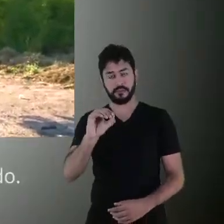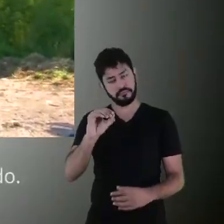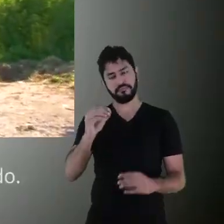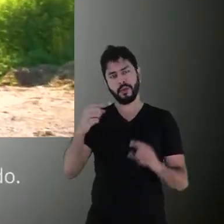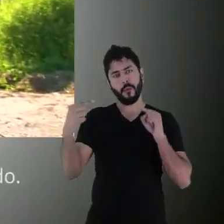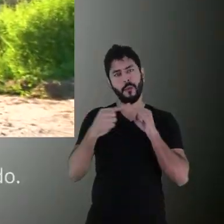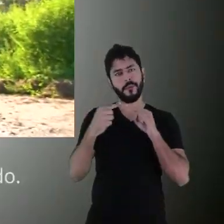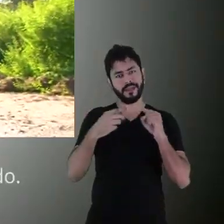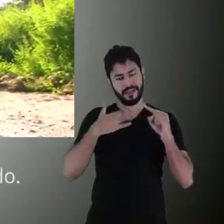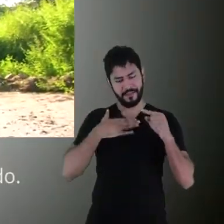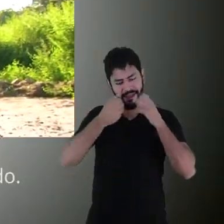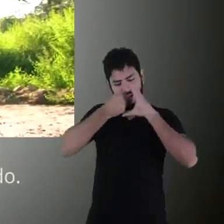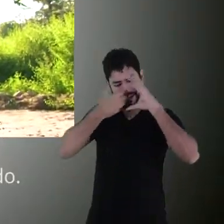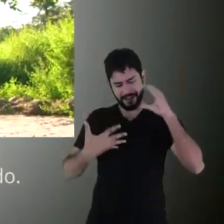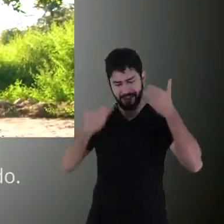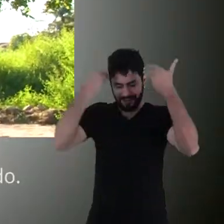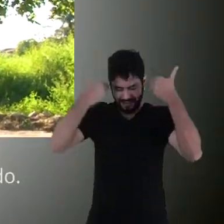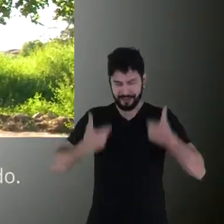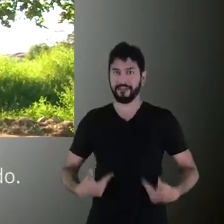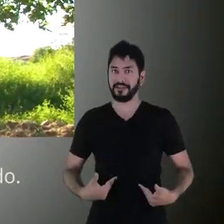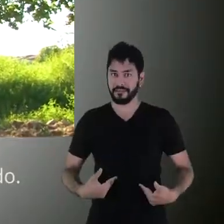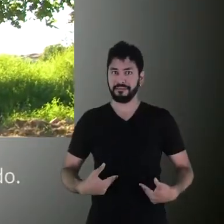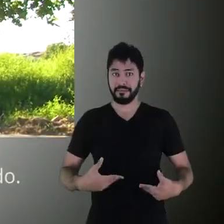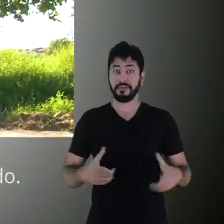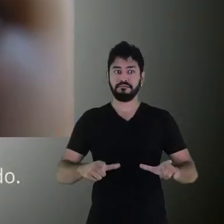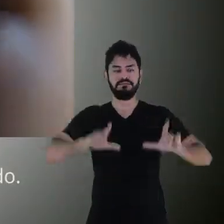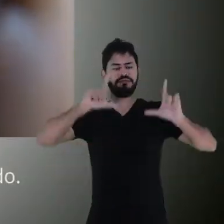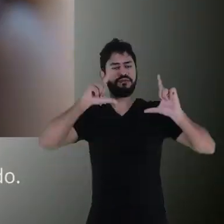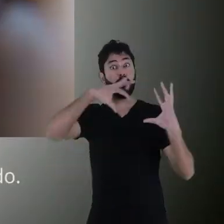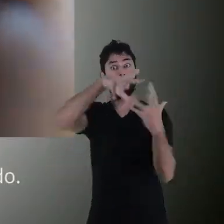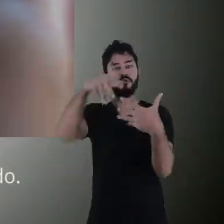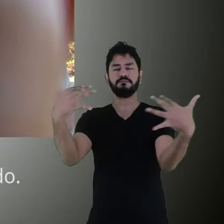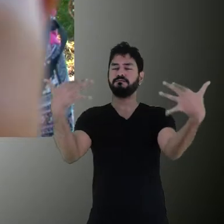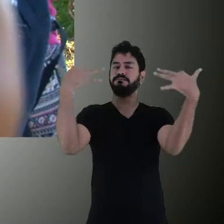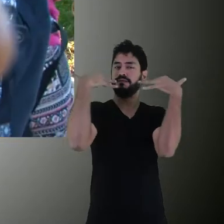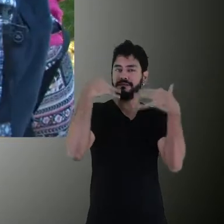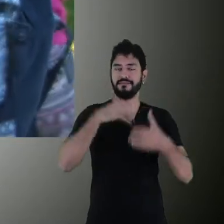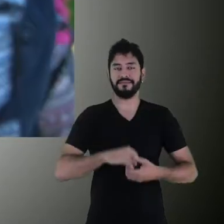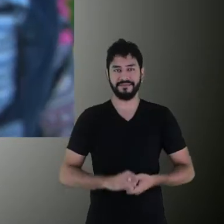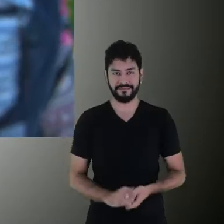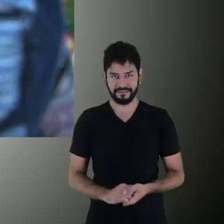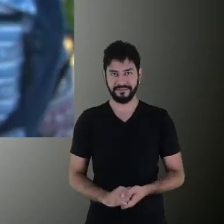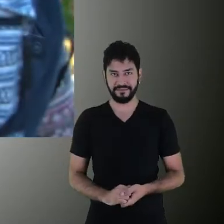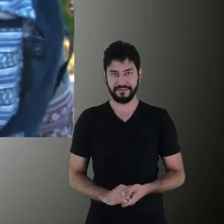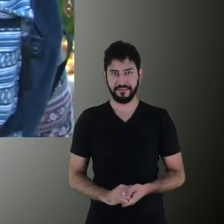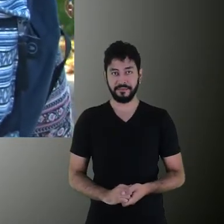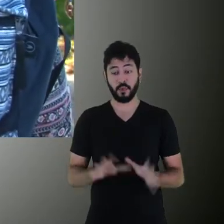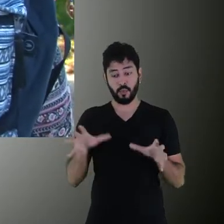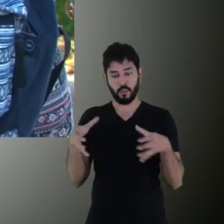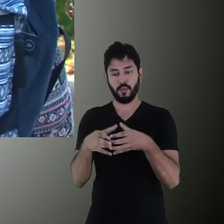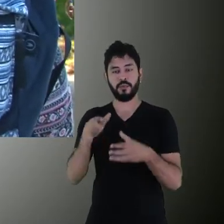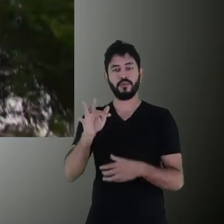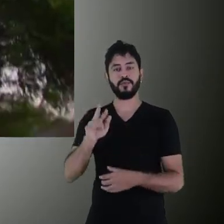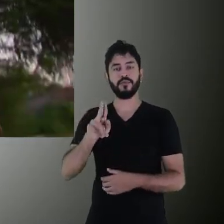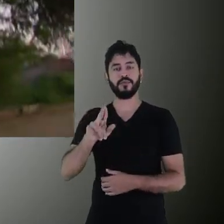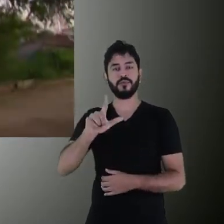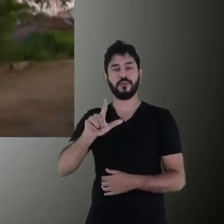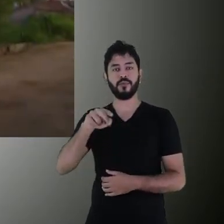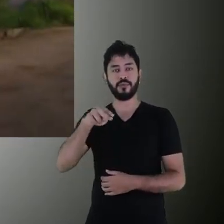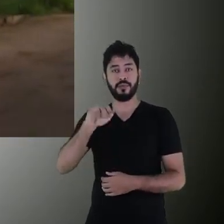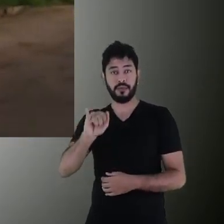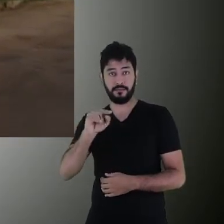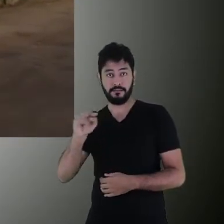que inclusive como eu tô, quero ser visto pelo mundo. Os Funiô é uma das